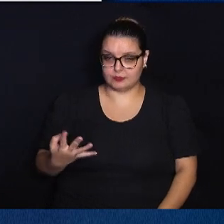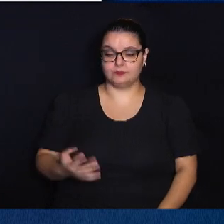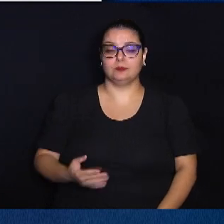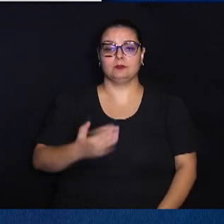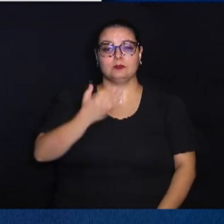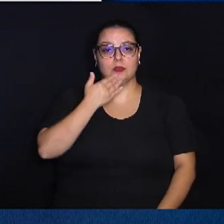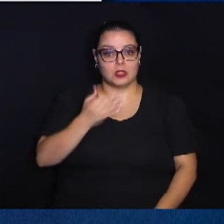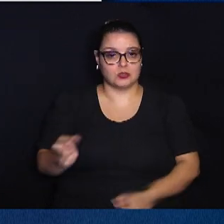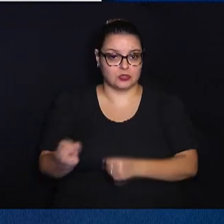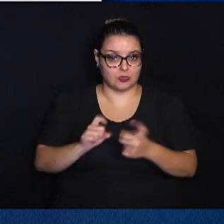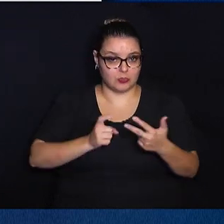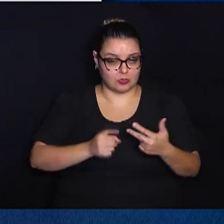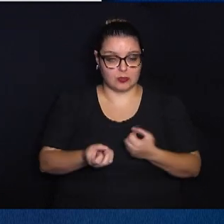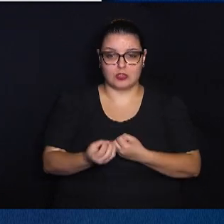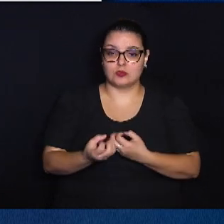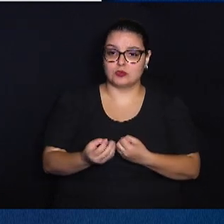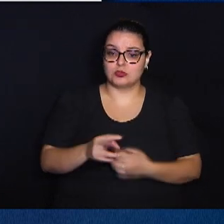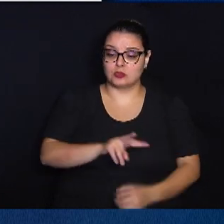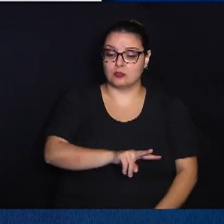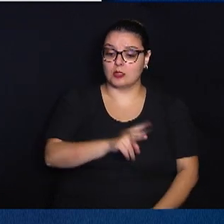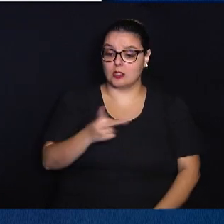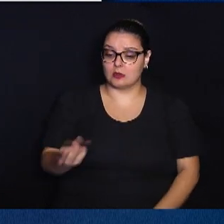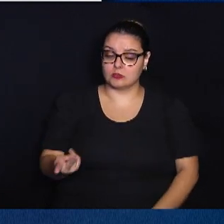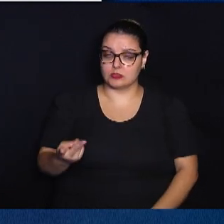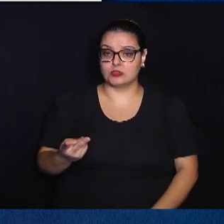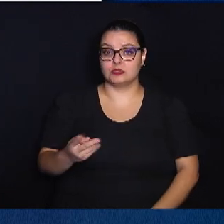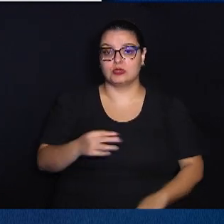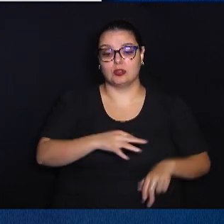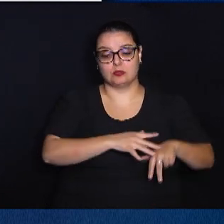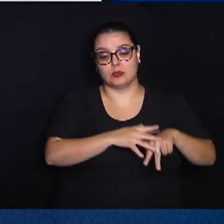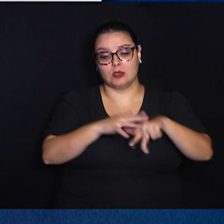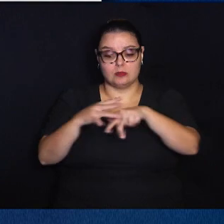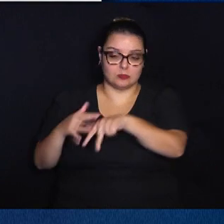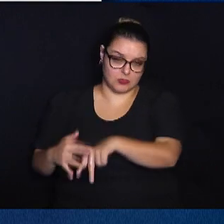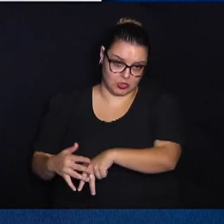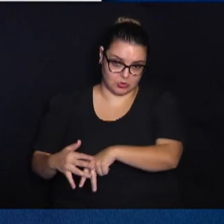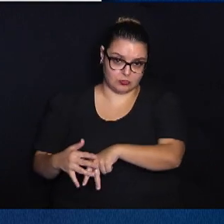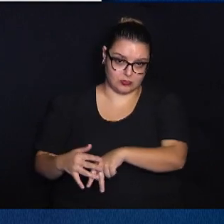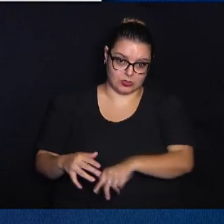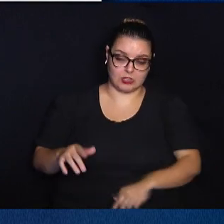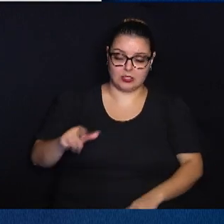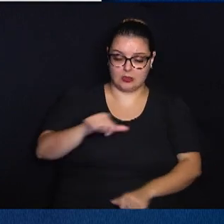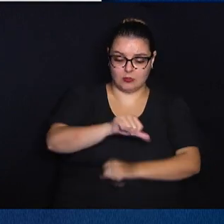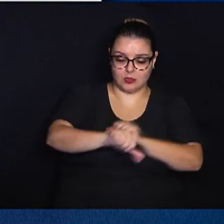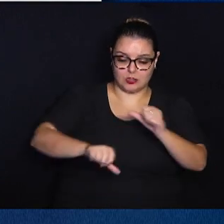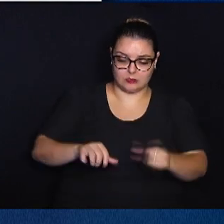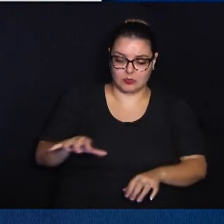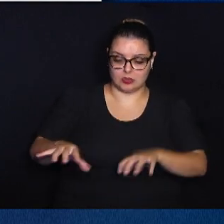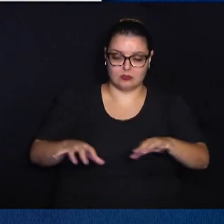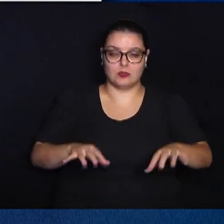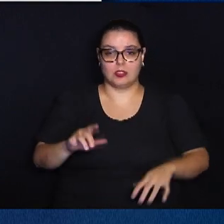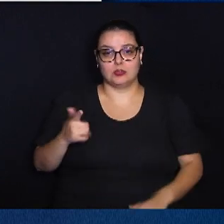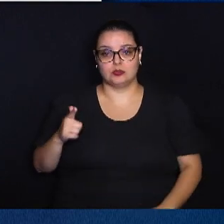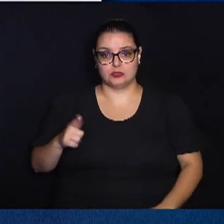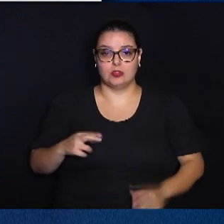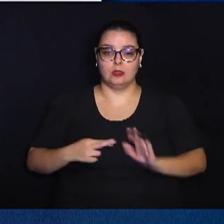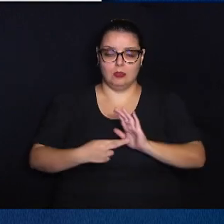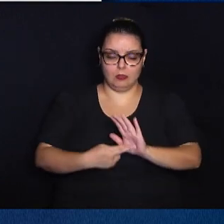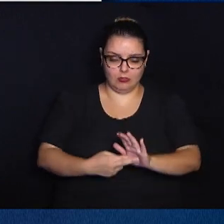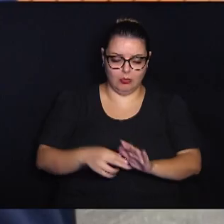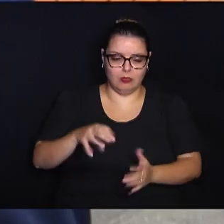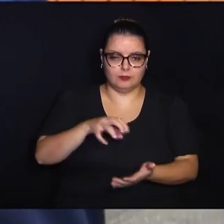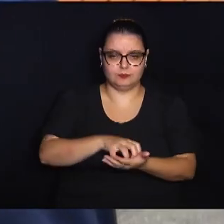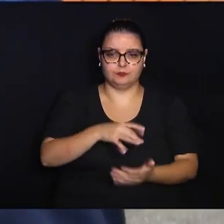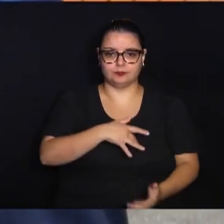Executivo informações sobre a transferência de pacientes e as mudanças na geolocalização e no georreferenciamento nos centros de saúde